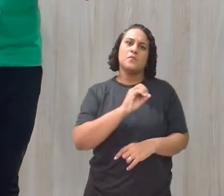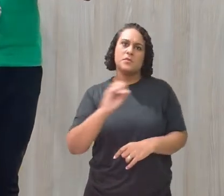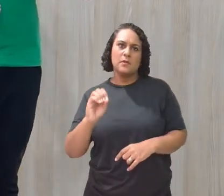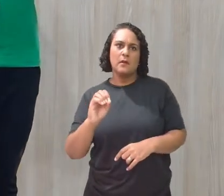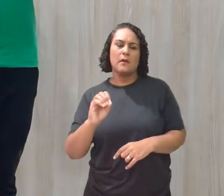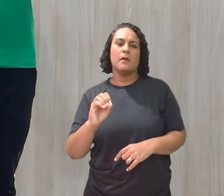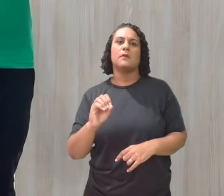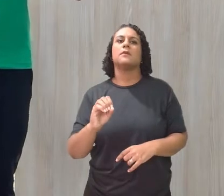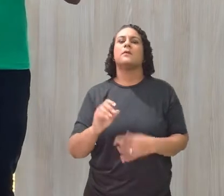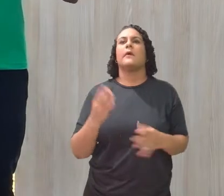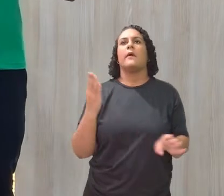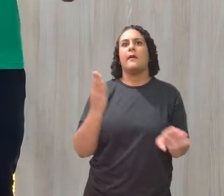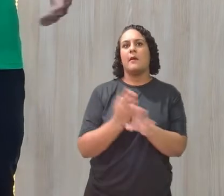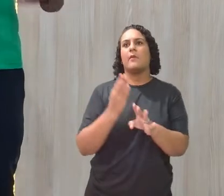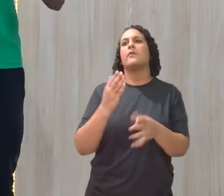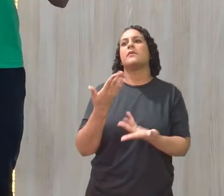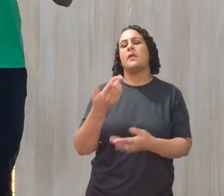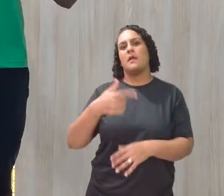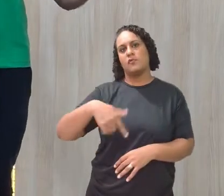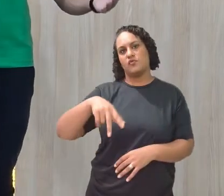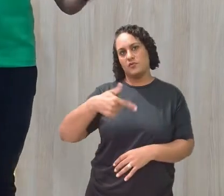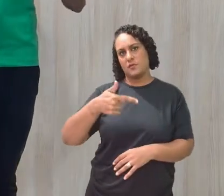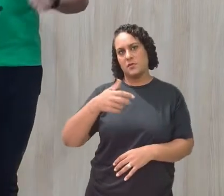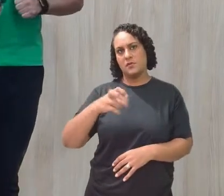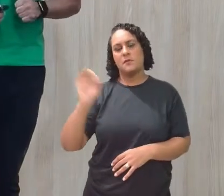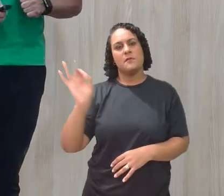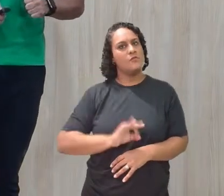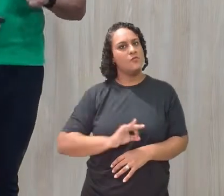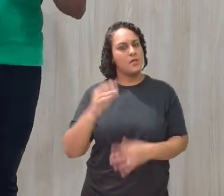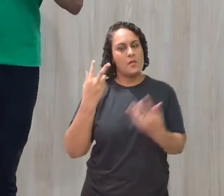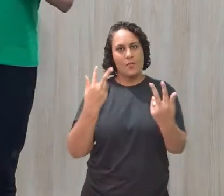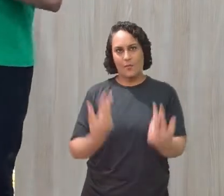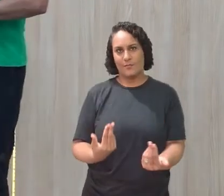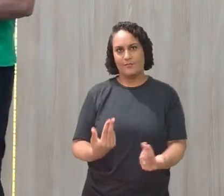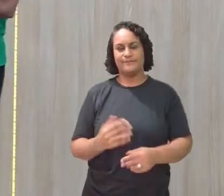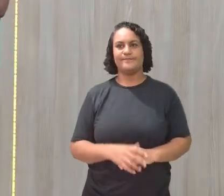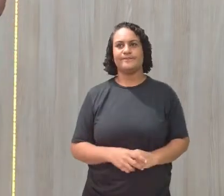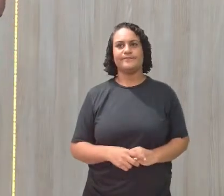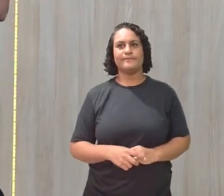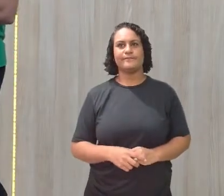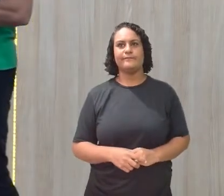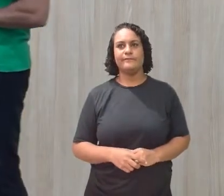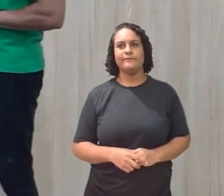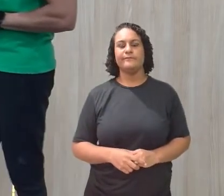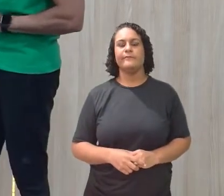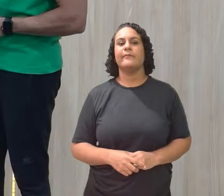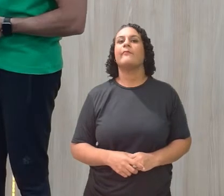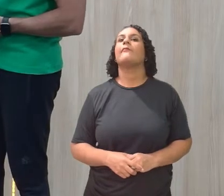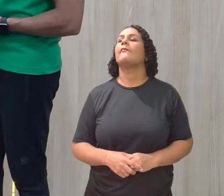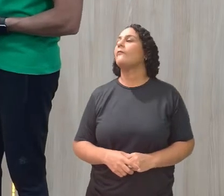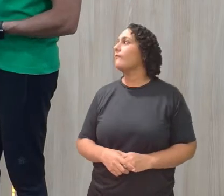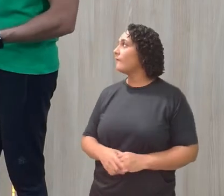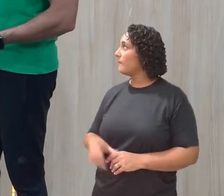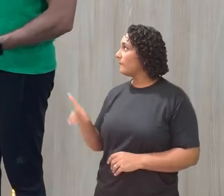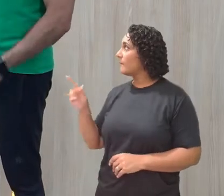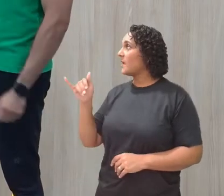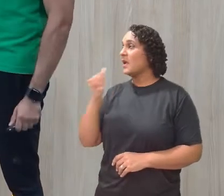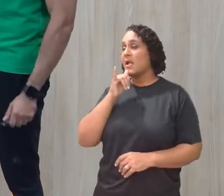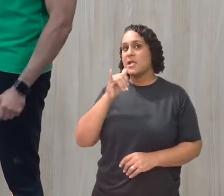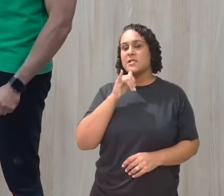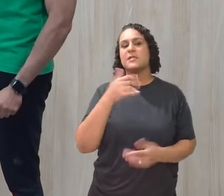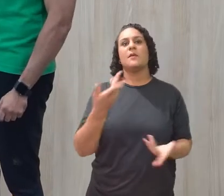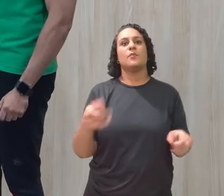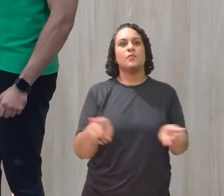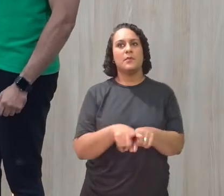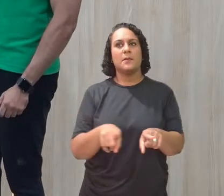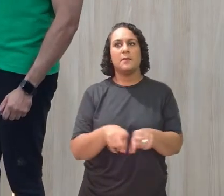100 e ia encontrar os mesmos 25%. Mesma coisa nesse exemplo aqui, ó. Se eu